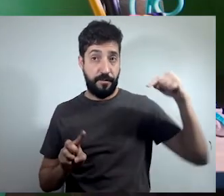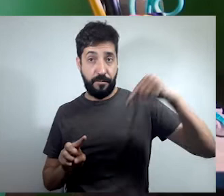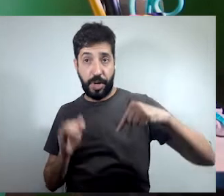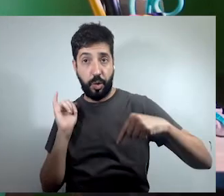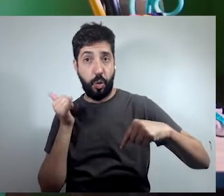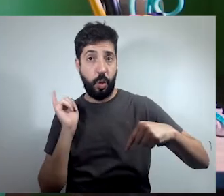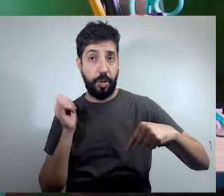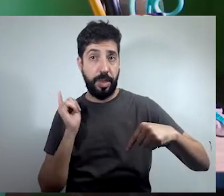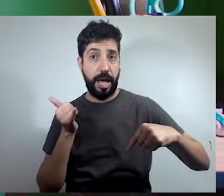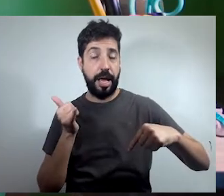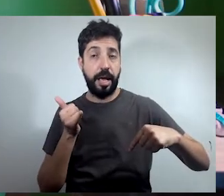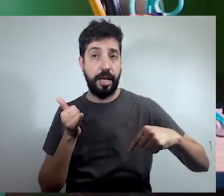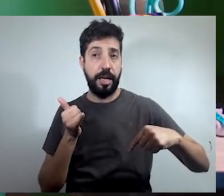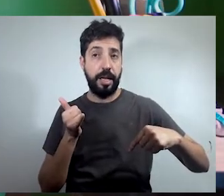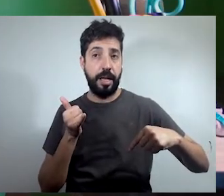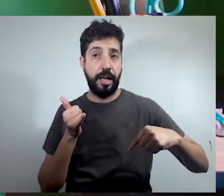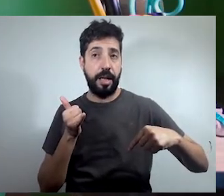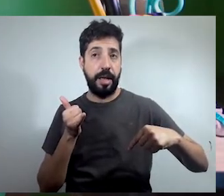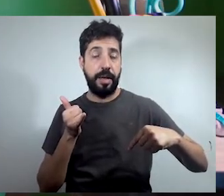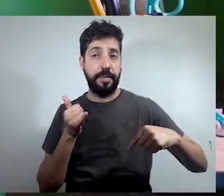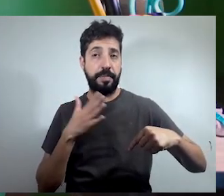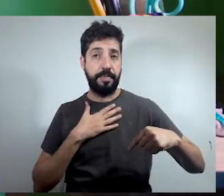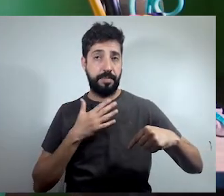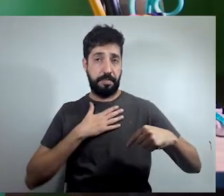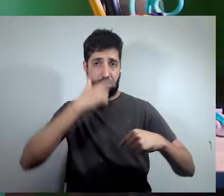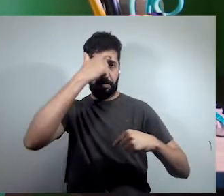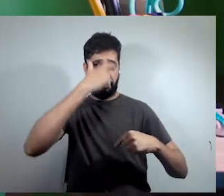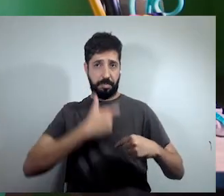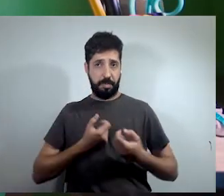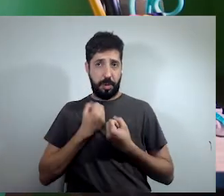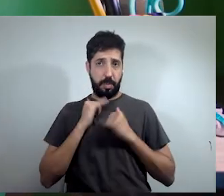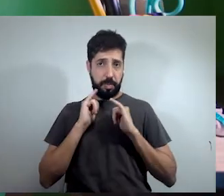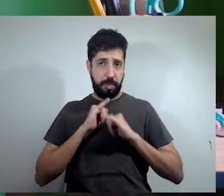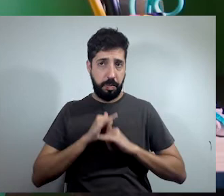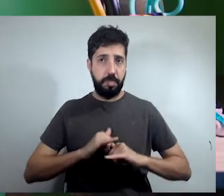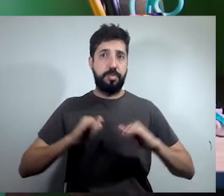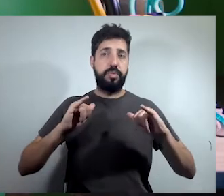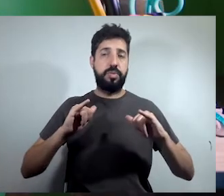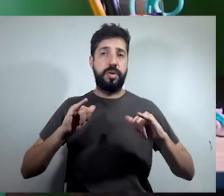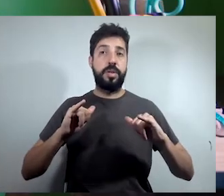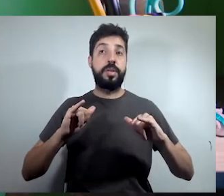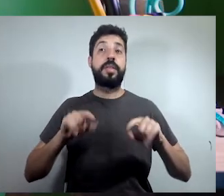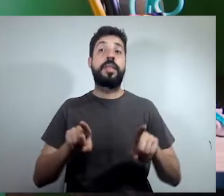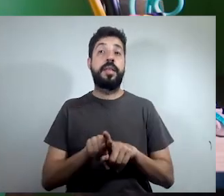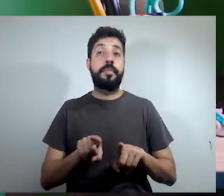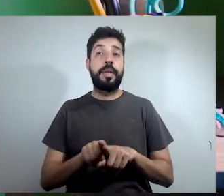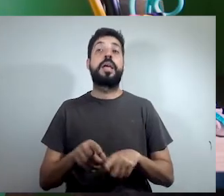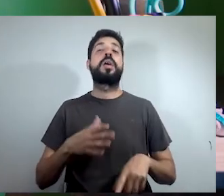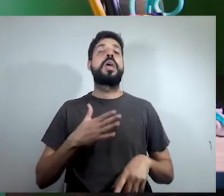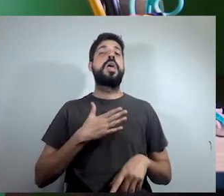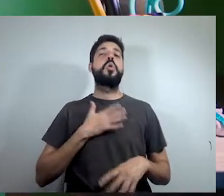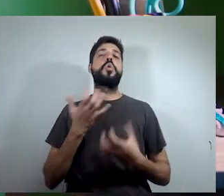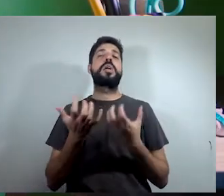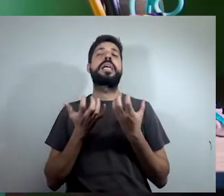para vocês um pouco mais de quem eu sou e do que eu quero para o mundo.